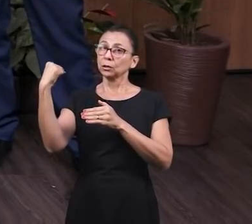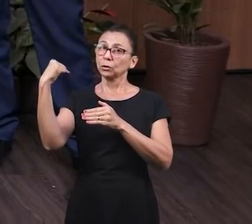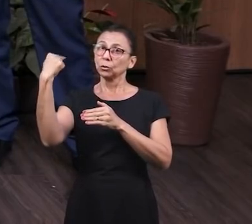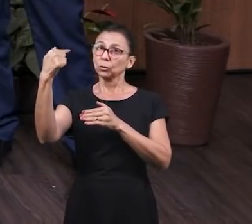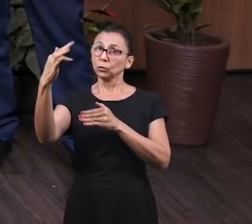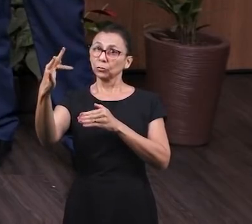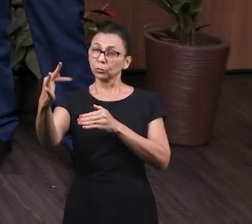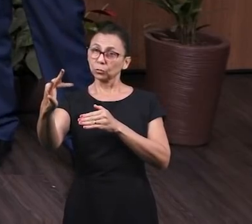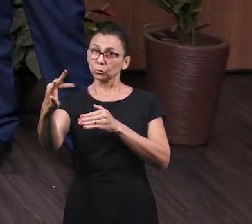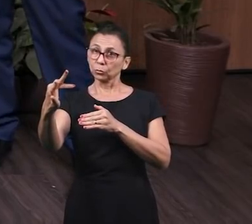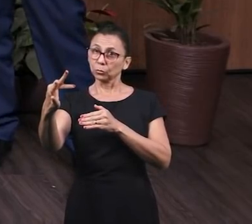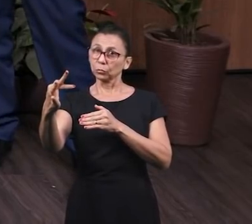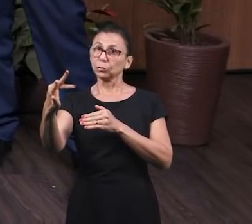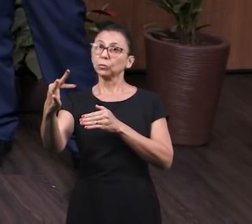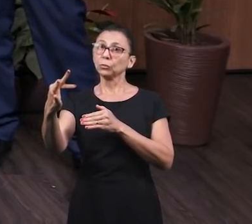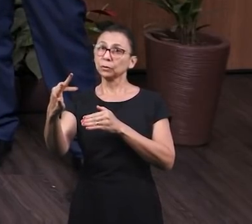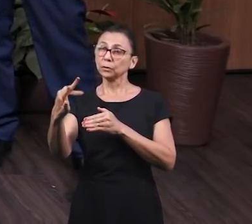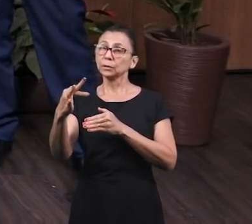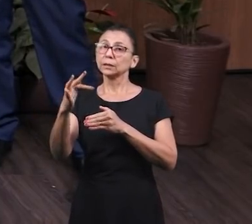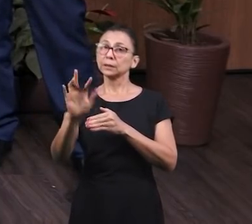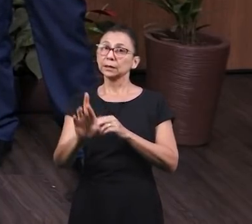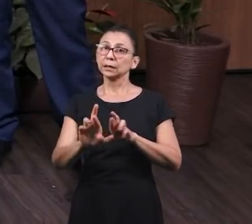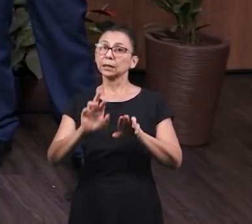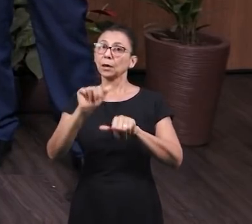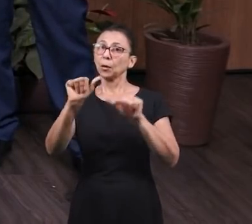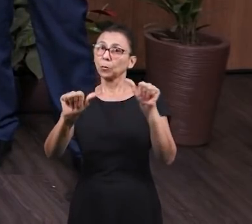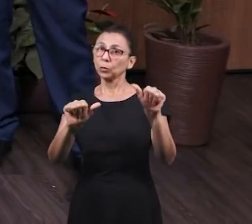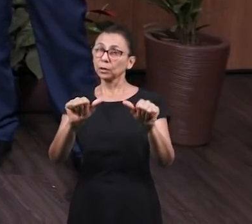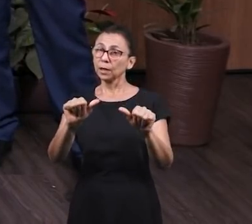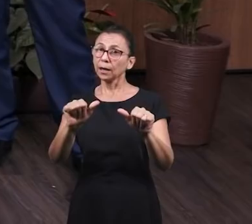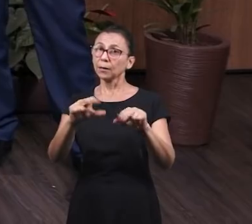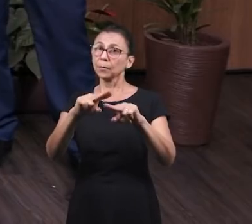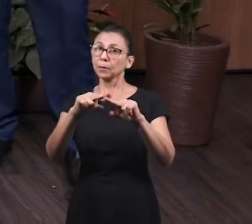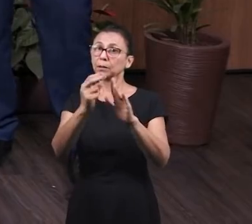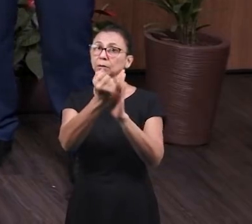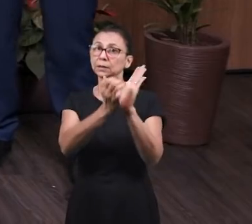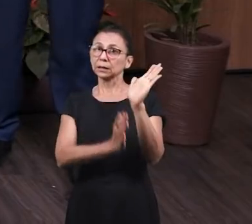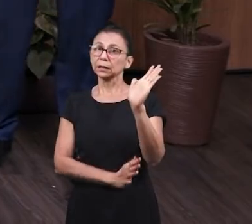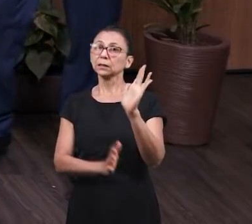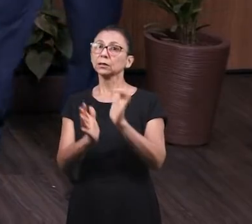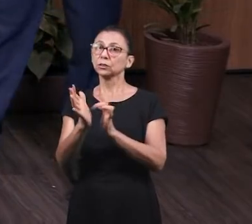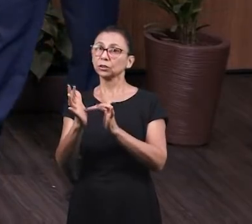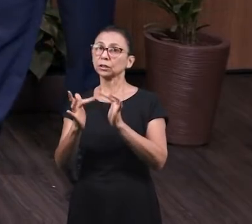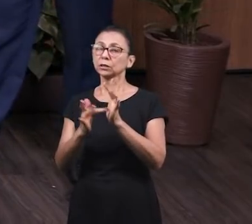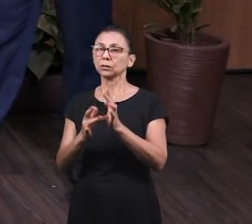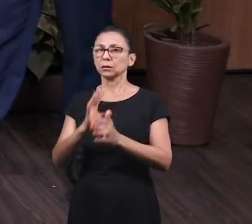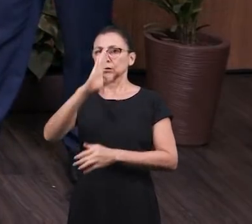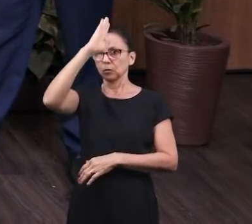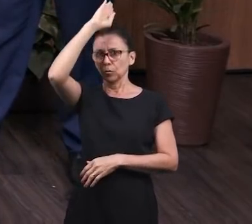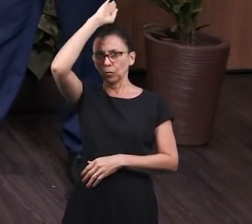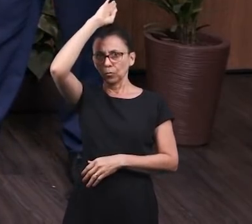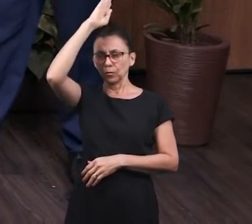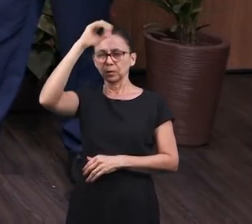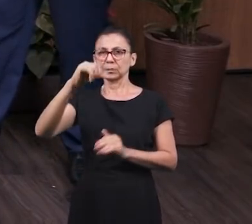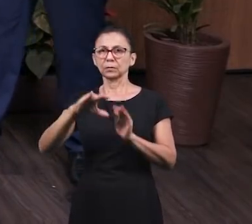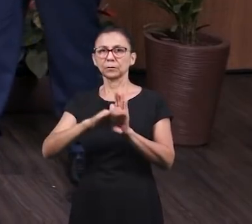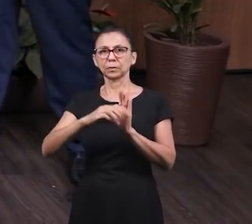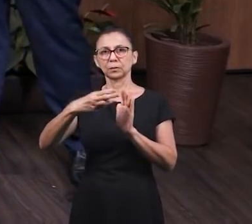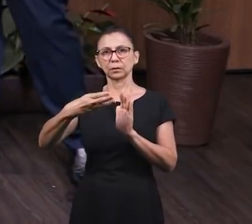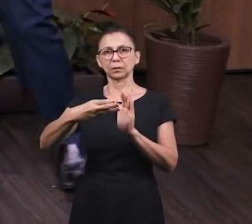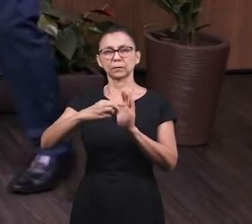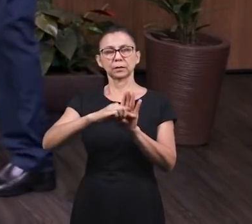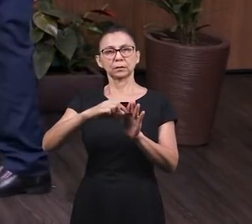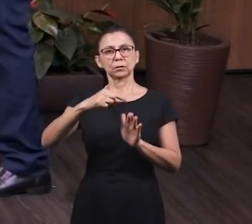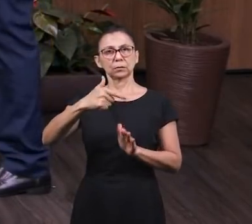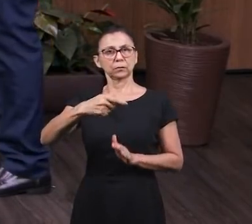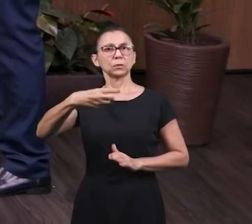do homem o afastou da presença de Deus, como está registrado em Romanos 3:23. Esse é